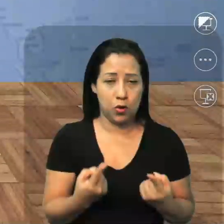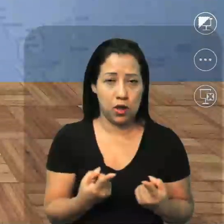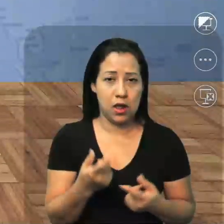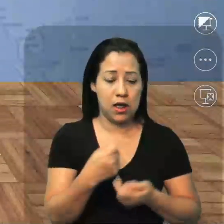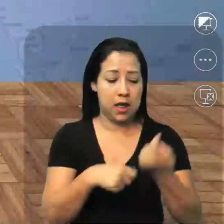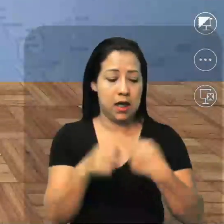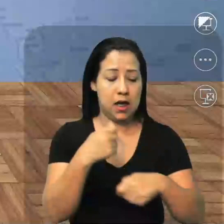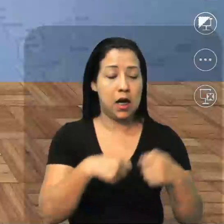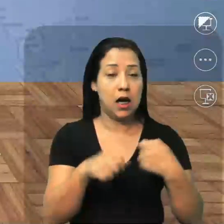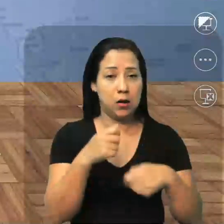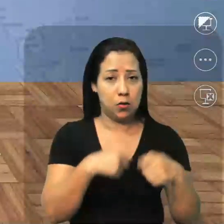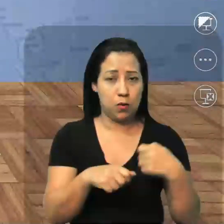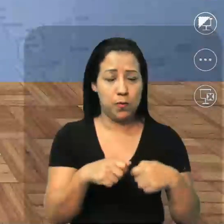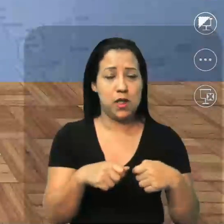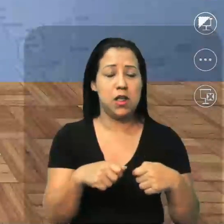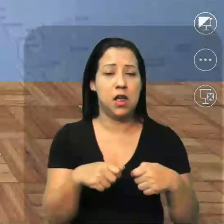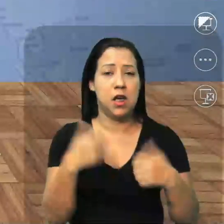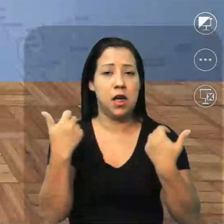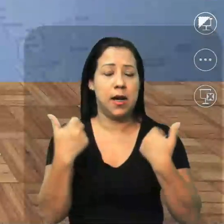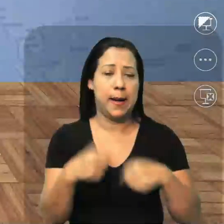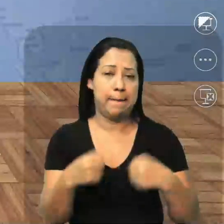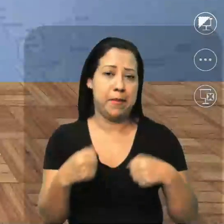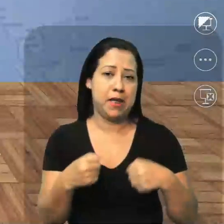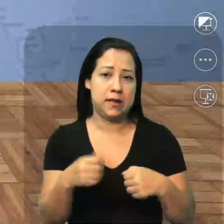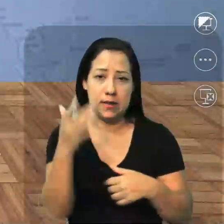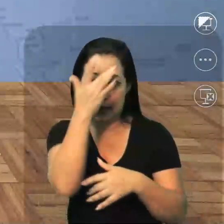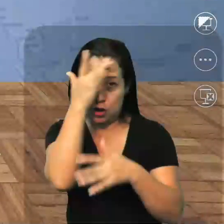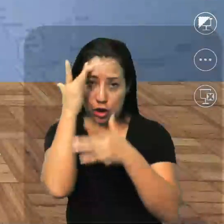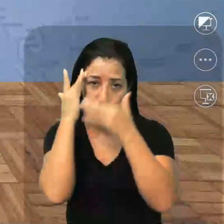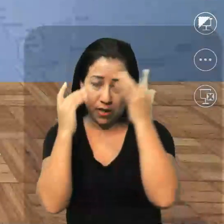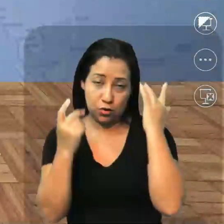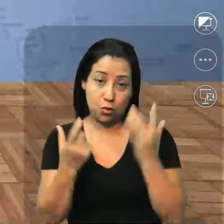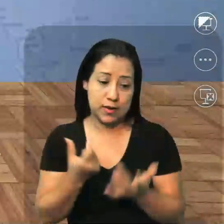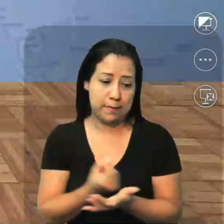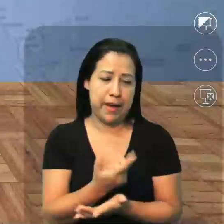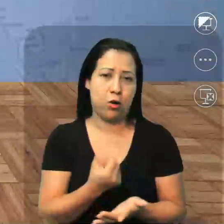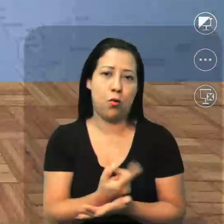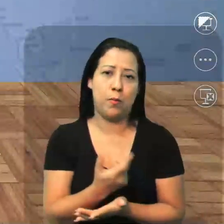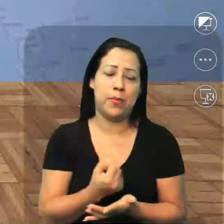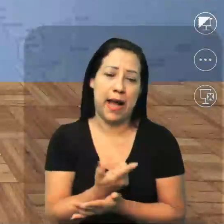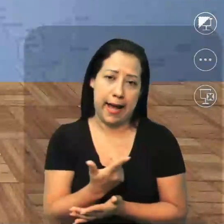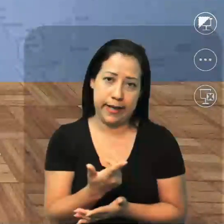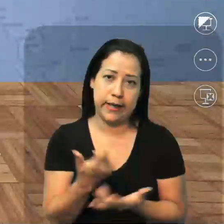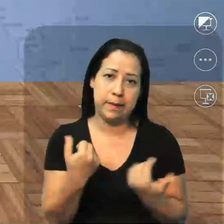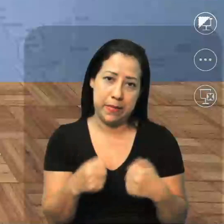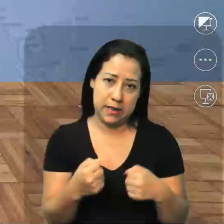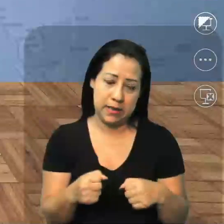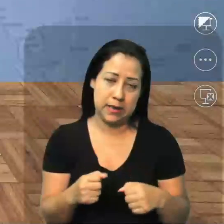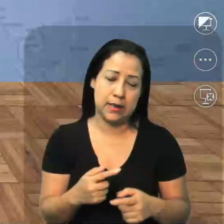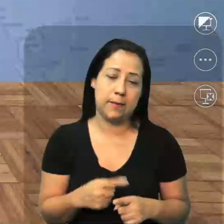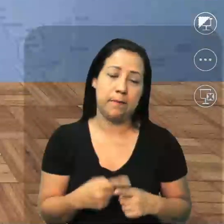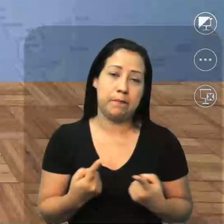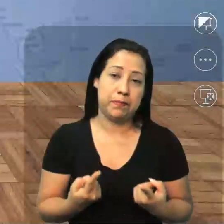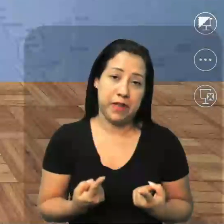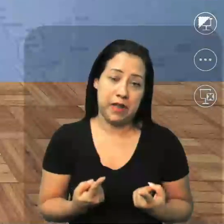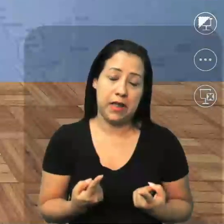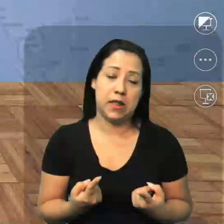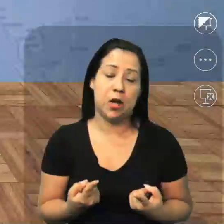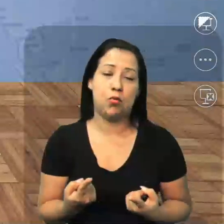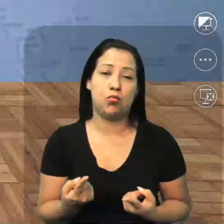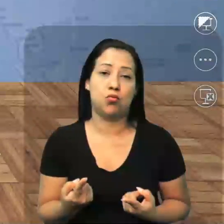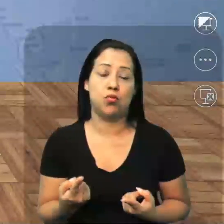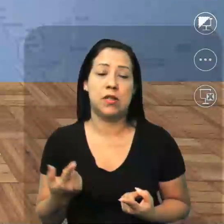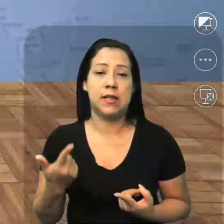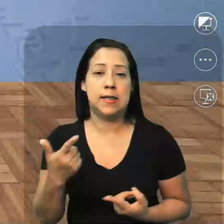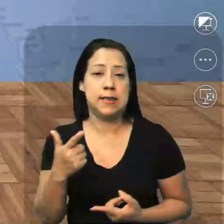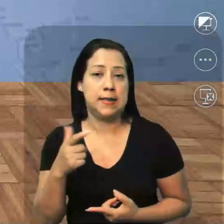Esse mercado consumidor tem poder aquisitivo para comprar os seus produtos. No momento que eu não tenho emprego, que é um dos fatores